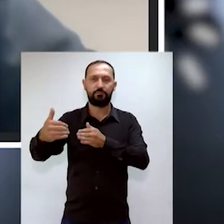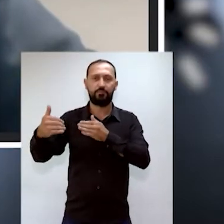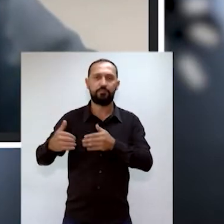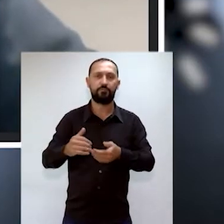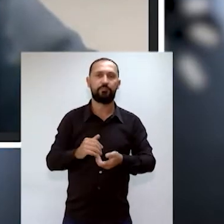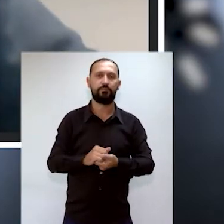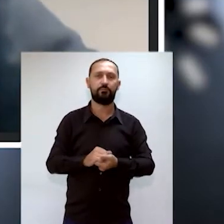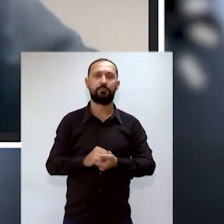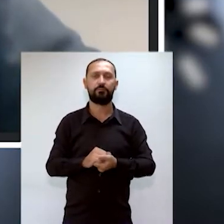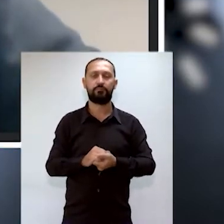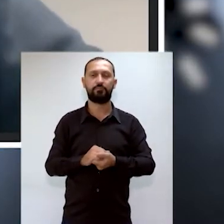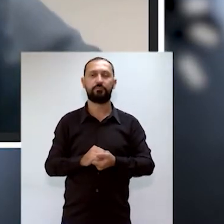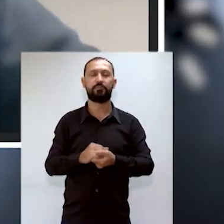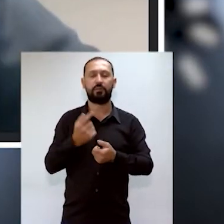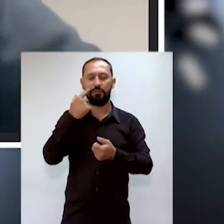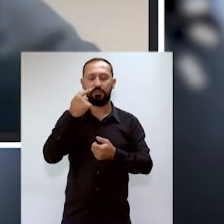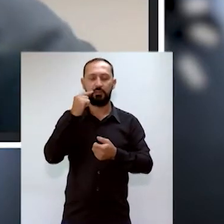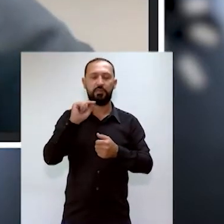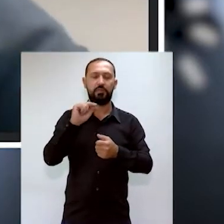individual,